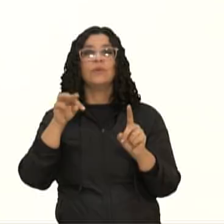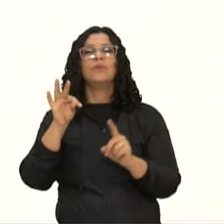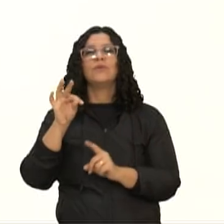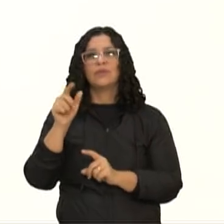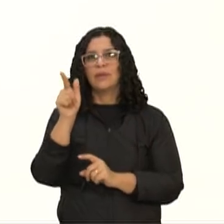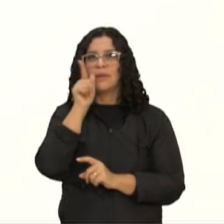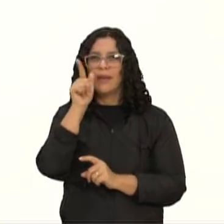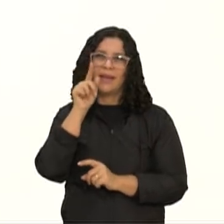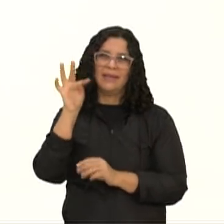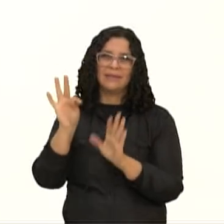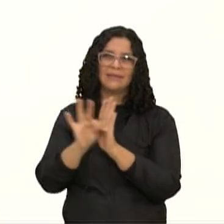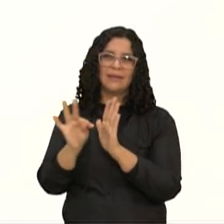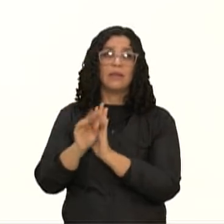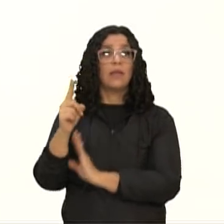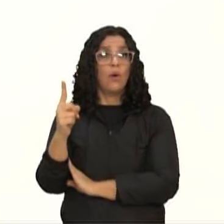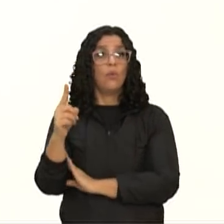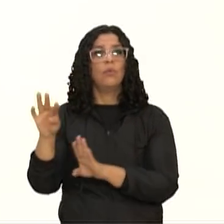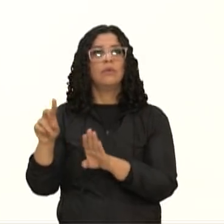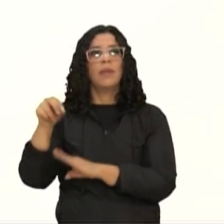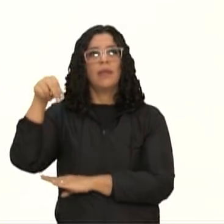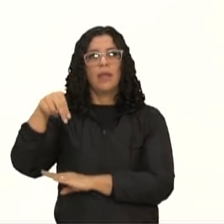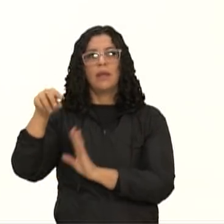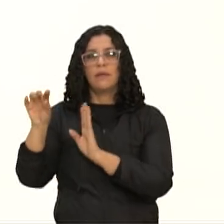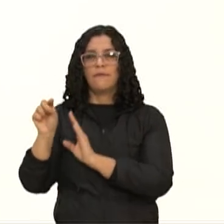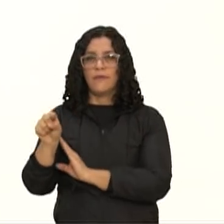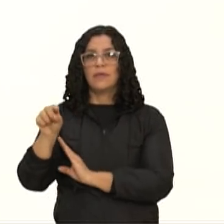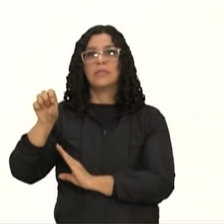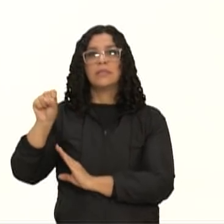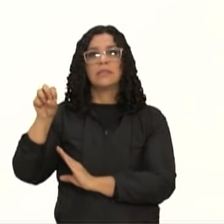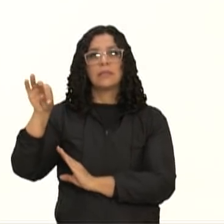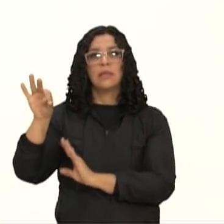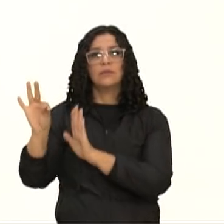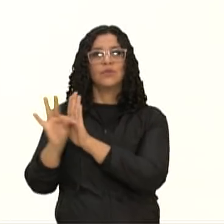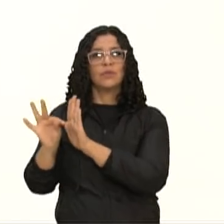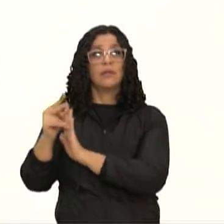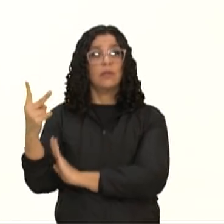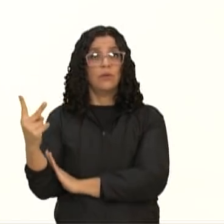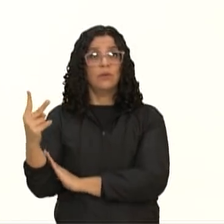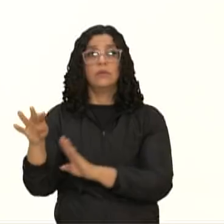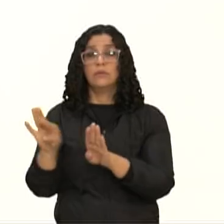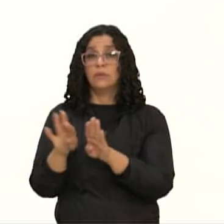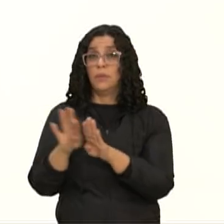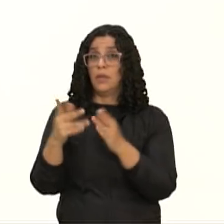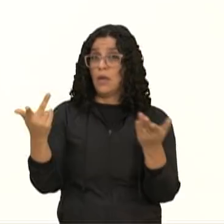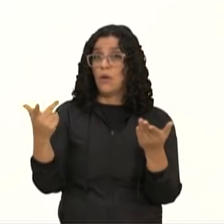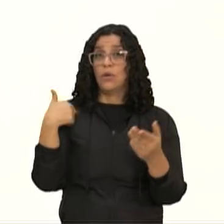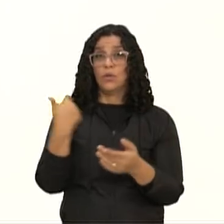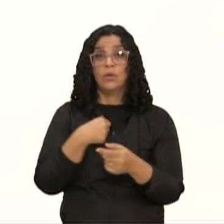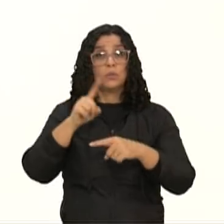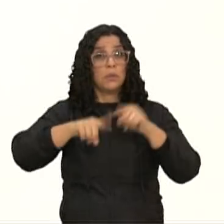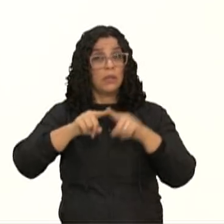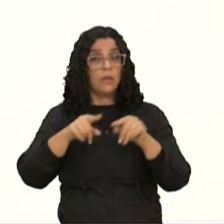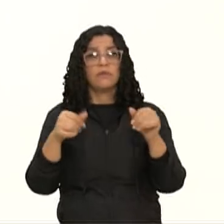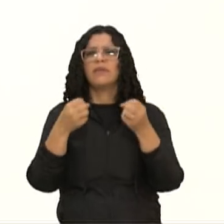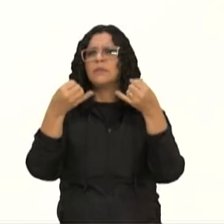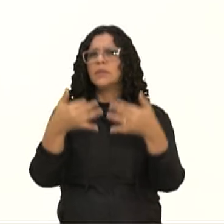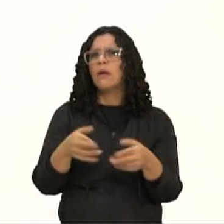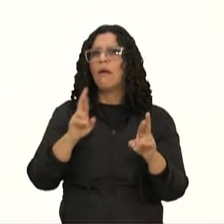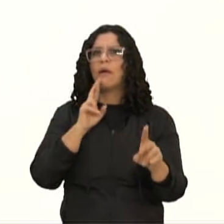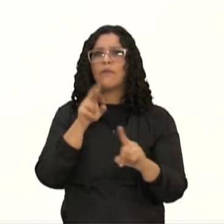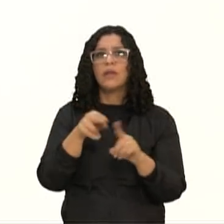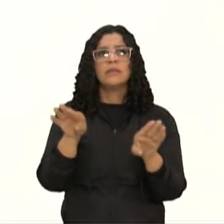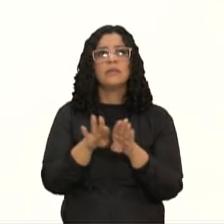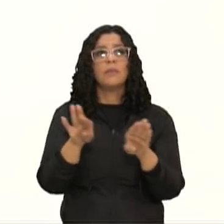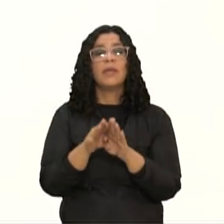a N2 vezes seno de θ2. Aqui pode aparecer, dependendo do material didático que você pegue como referência,